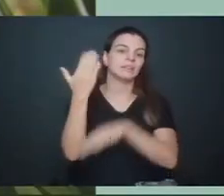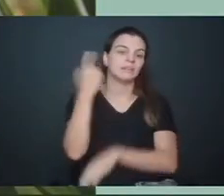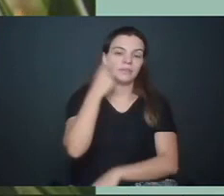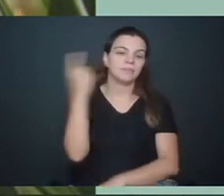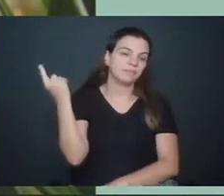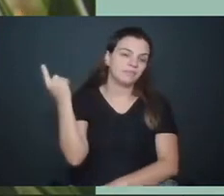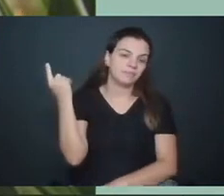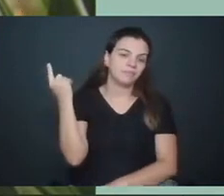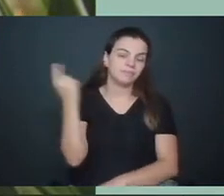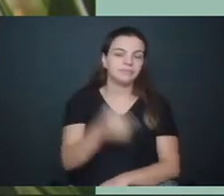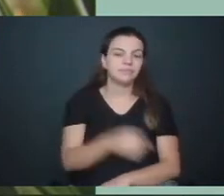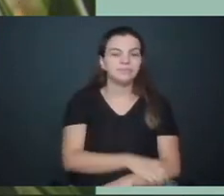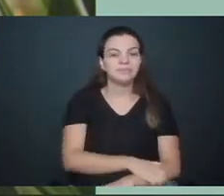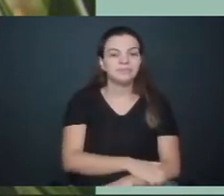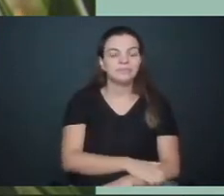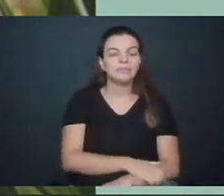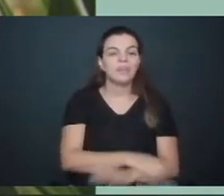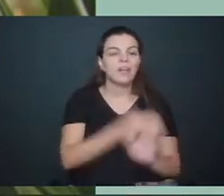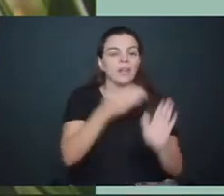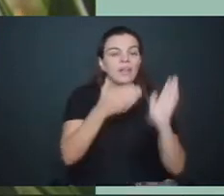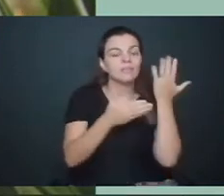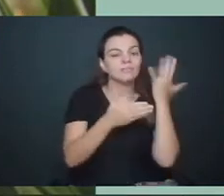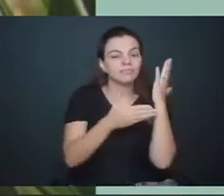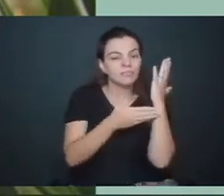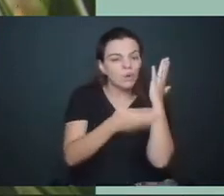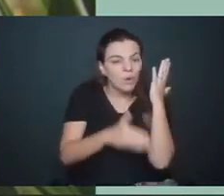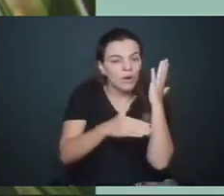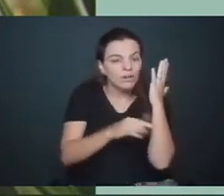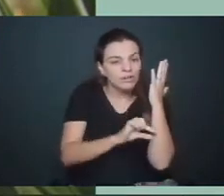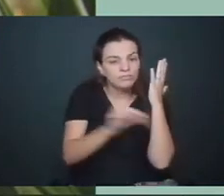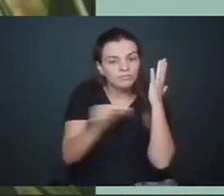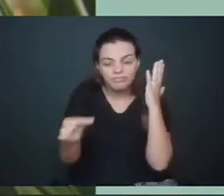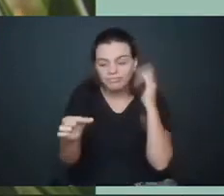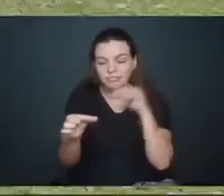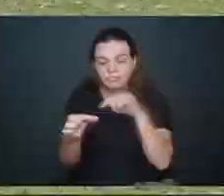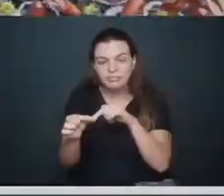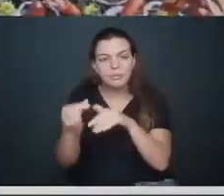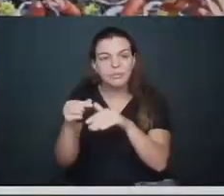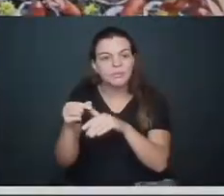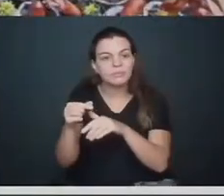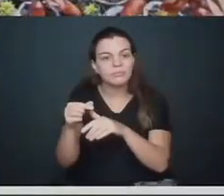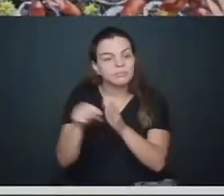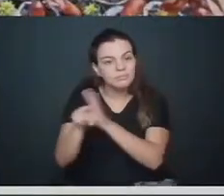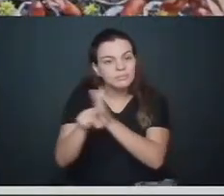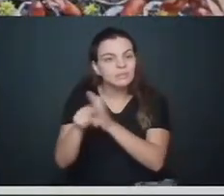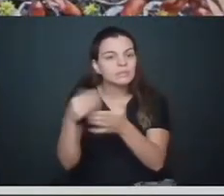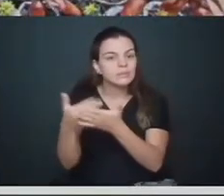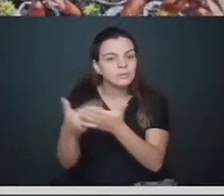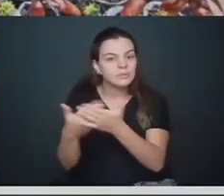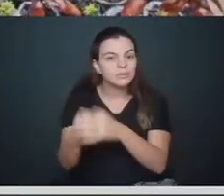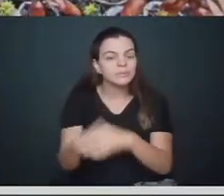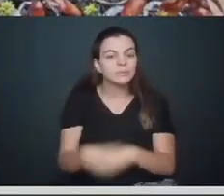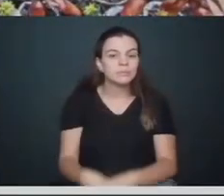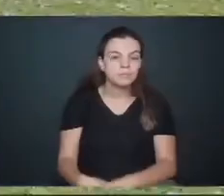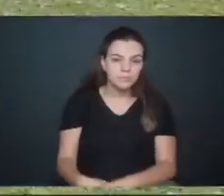o porta-enxerto. Volte uma, por favor. Volte uma. Ah, ele disse que era aqui. Beleza. Já